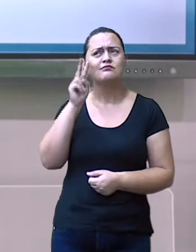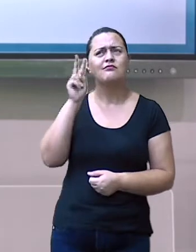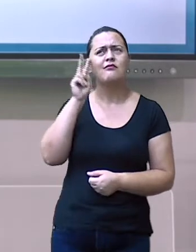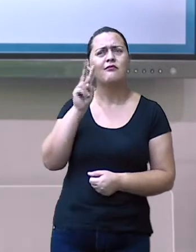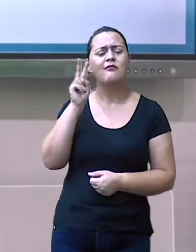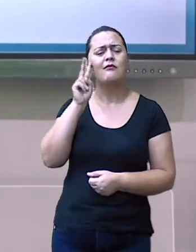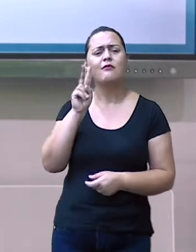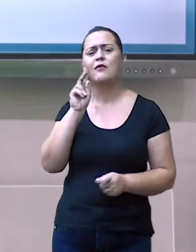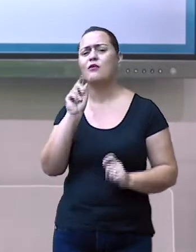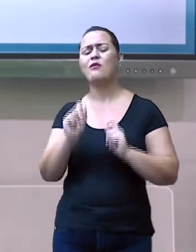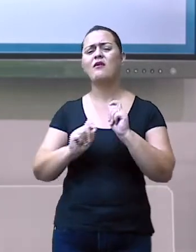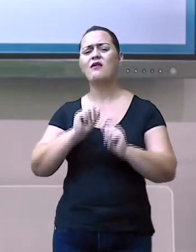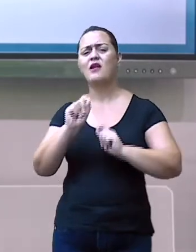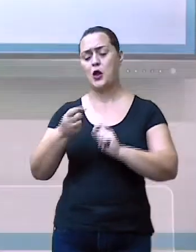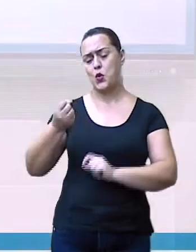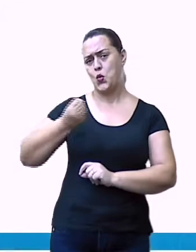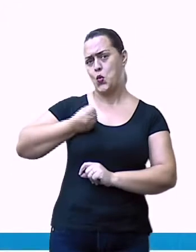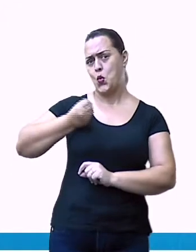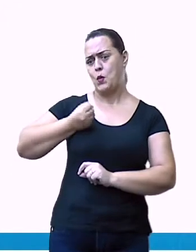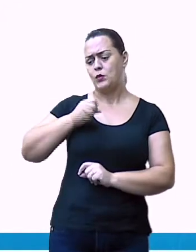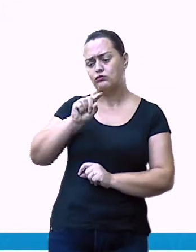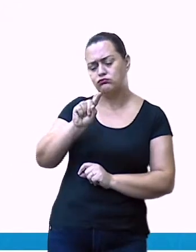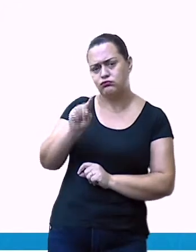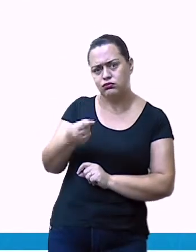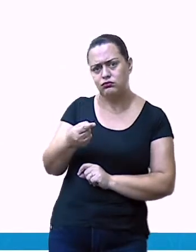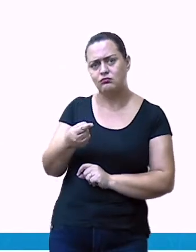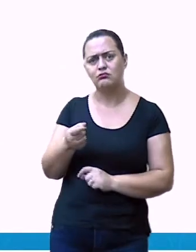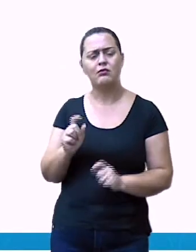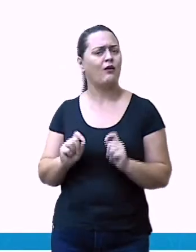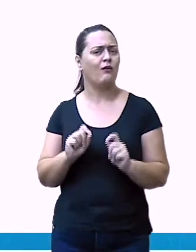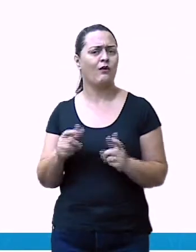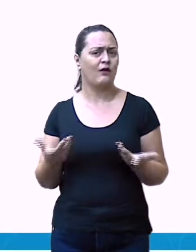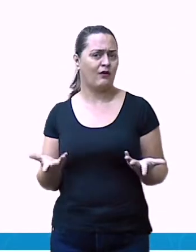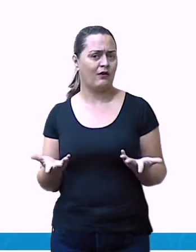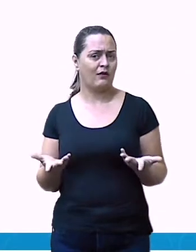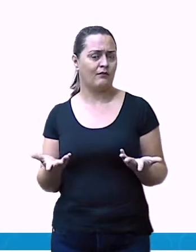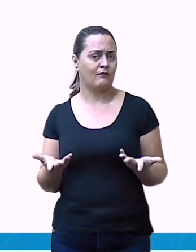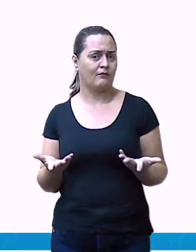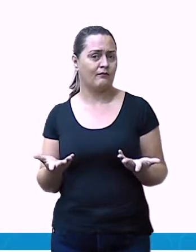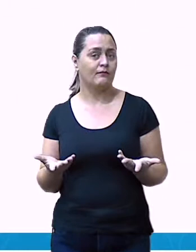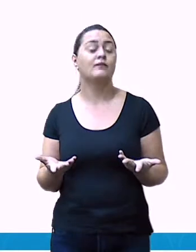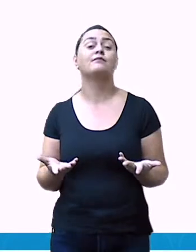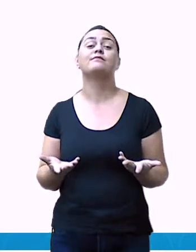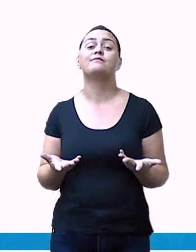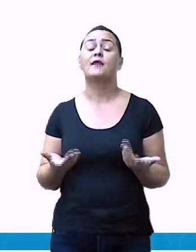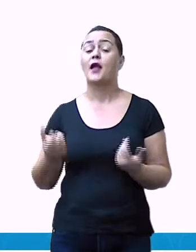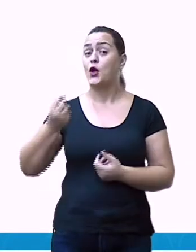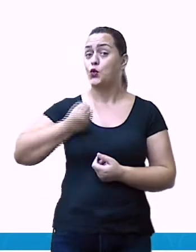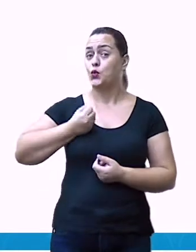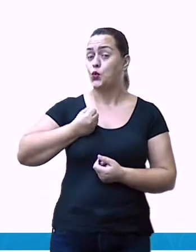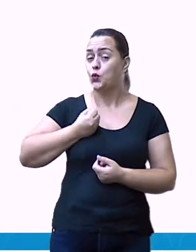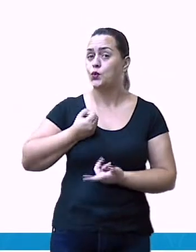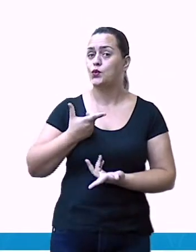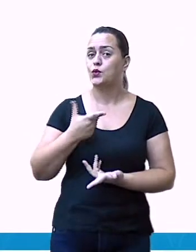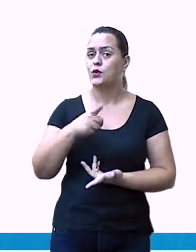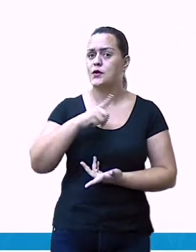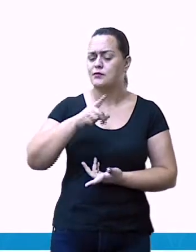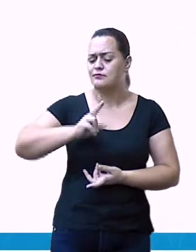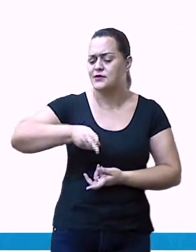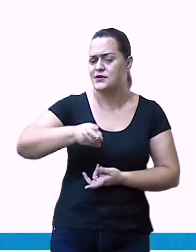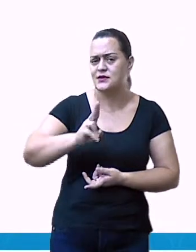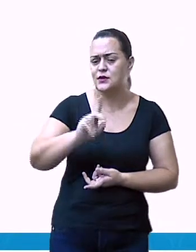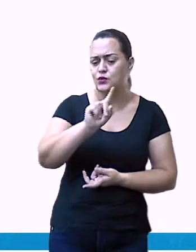os números decimais? Vamos lá? Números que escrevemos usando a vírgula para separar a